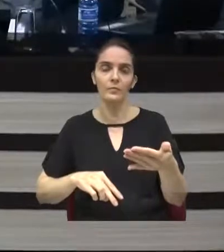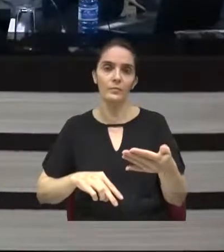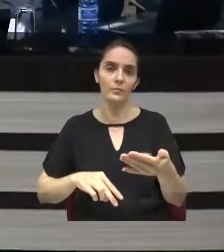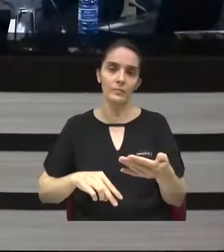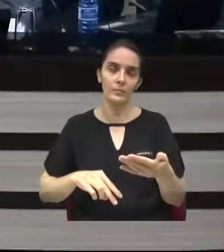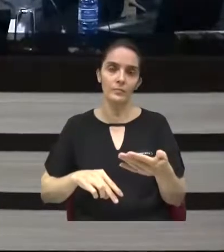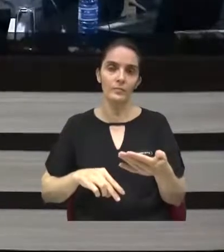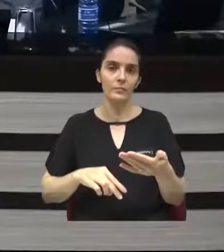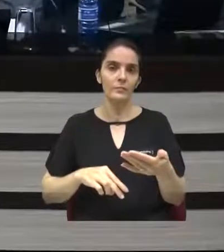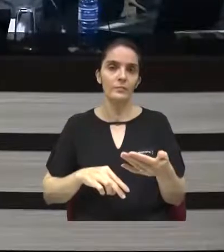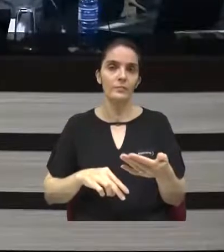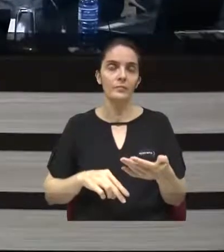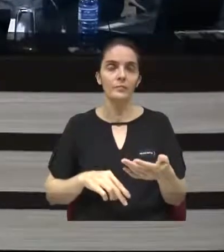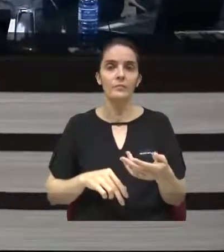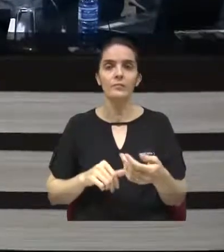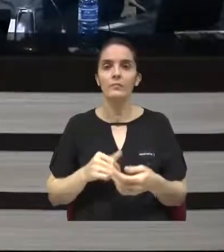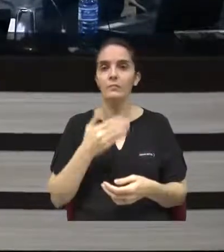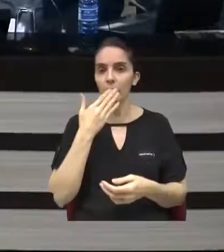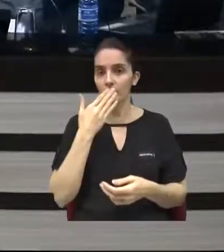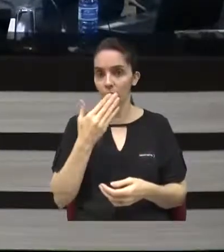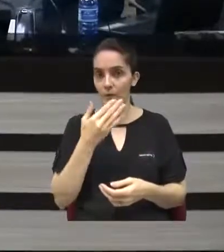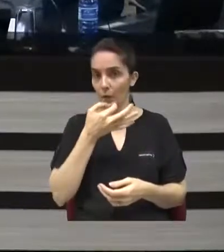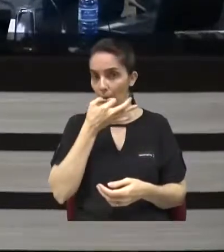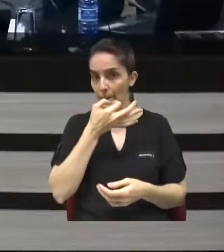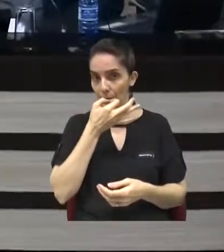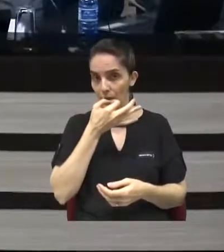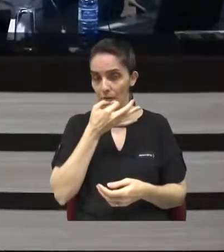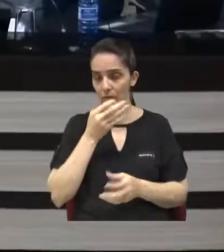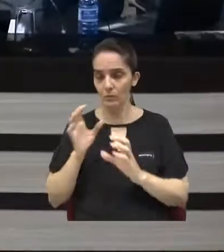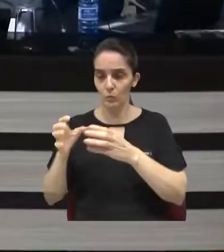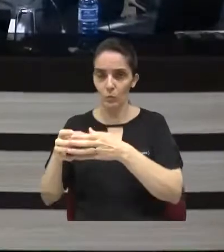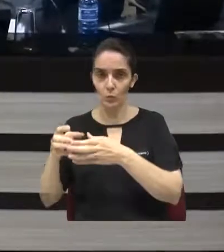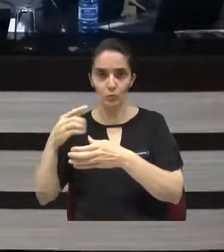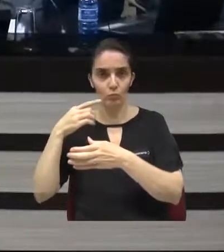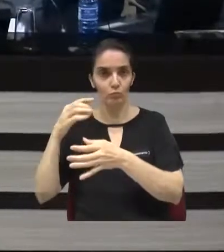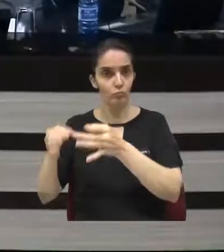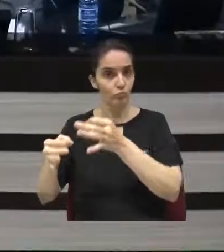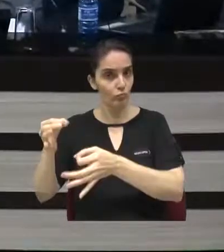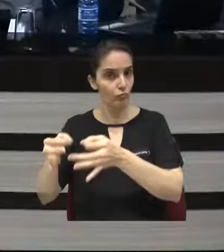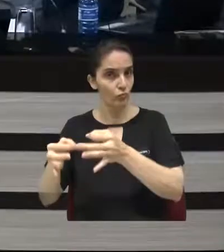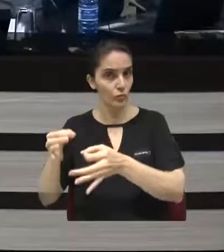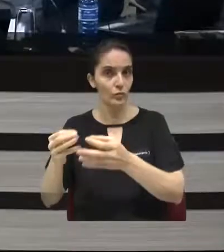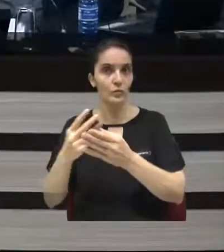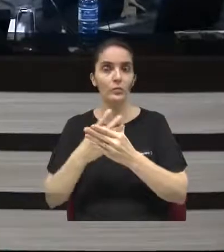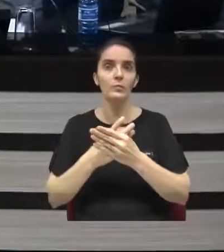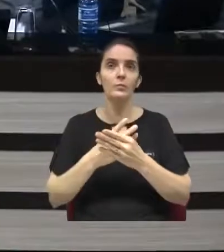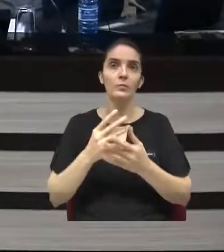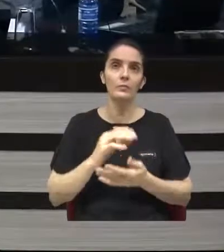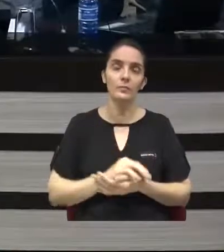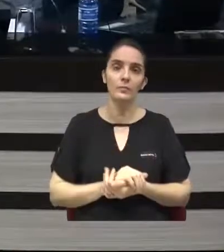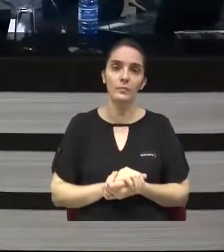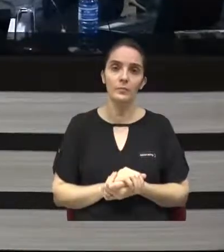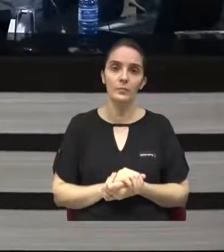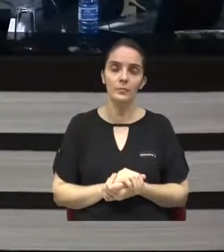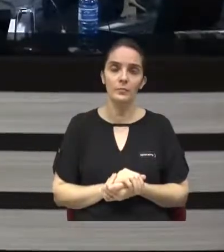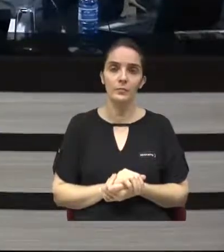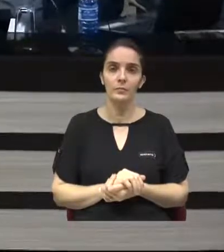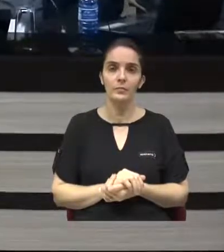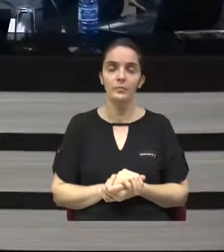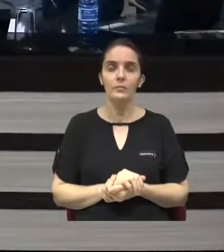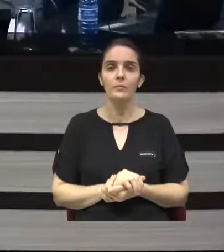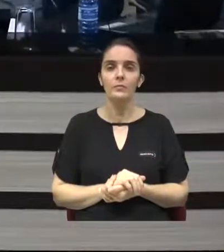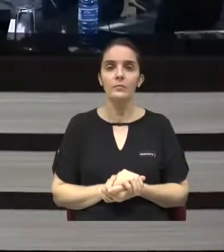da Procuradoria Jurídica, e havendo essa análise, a conclusão é que